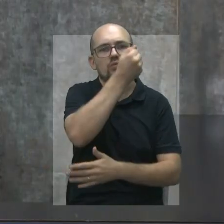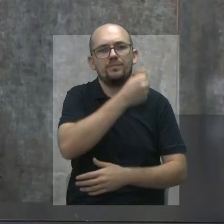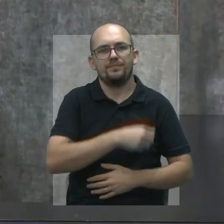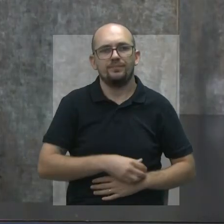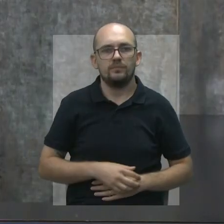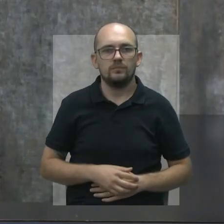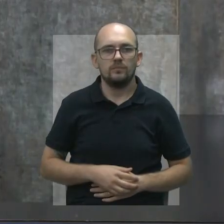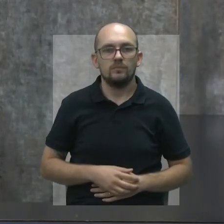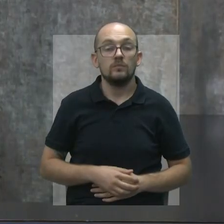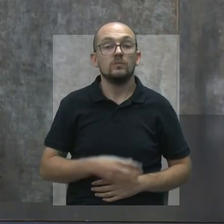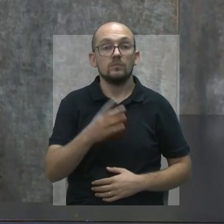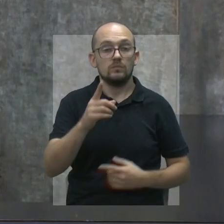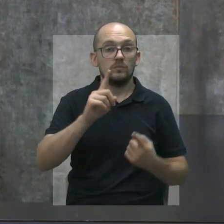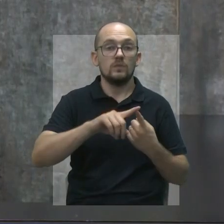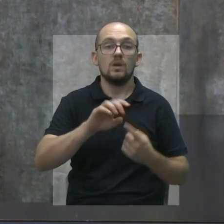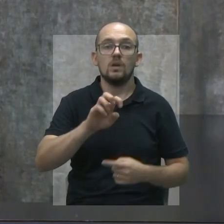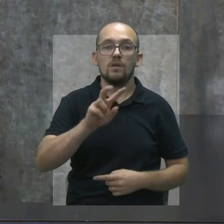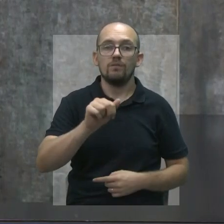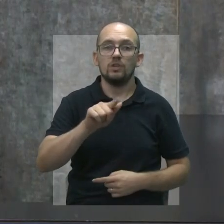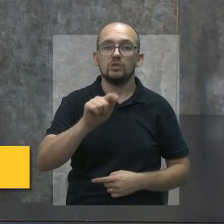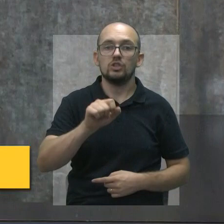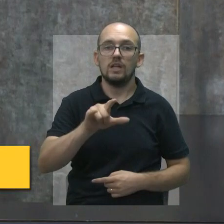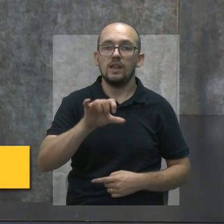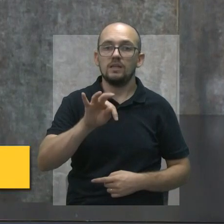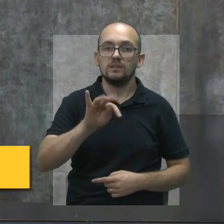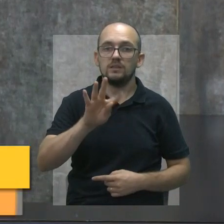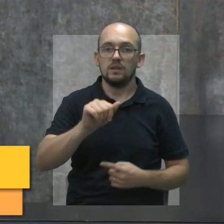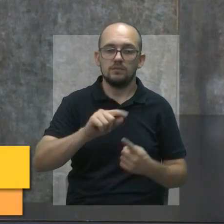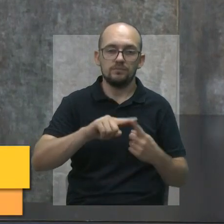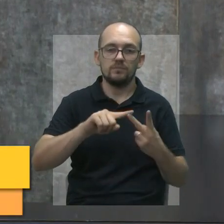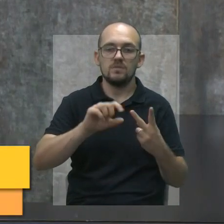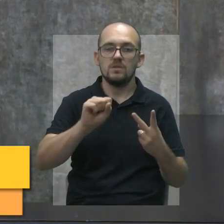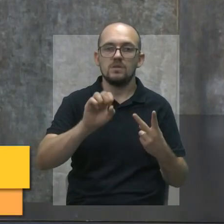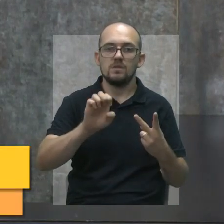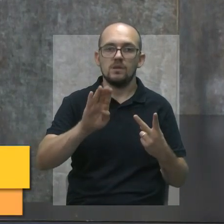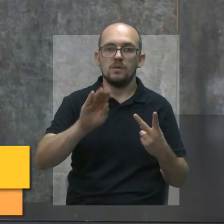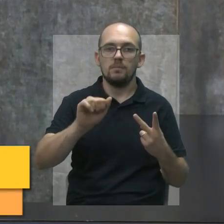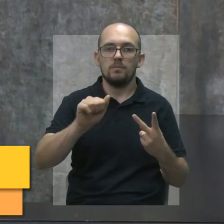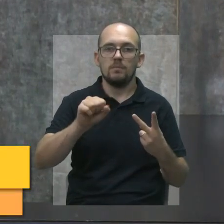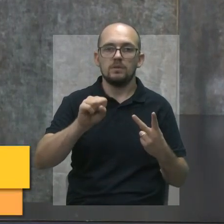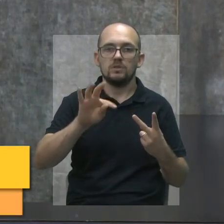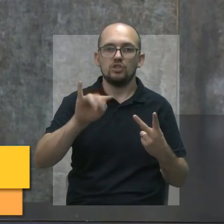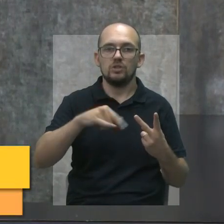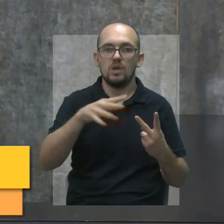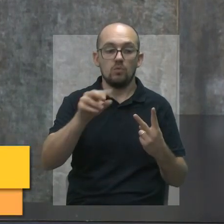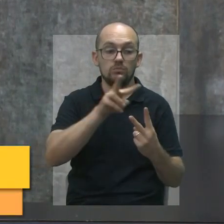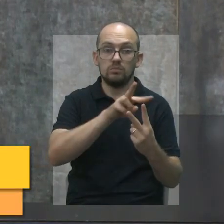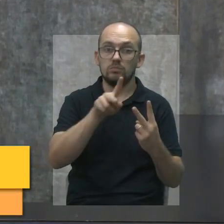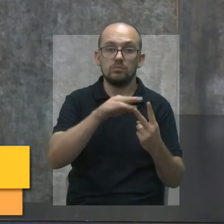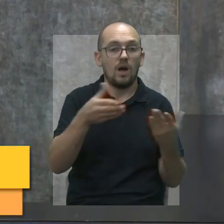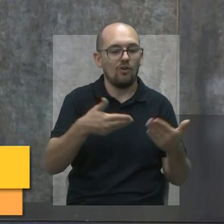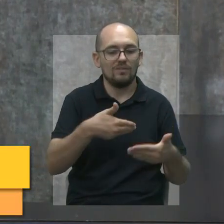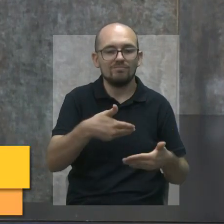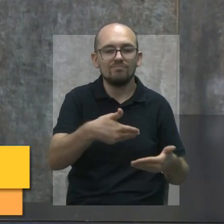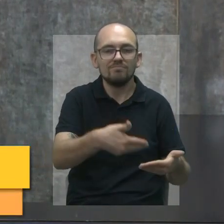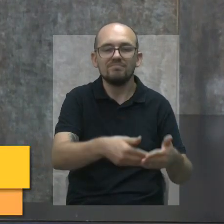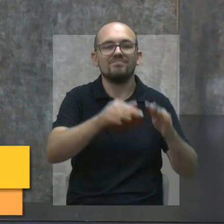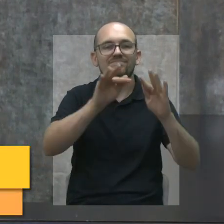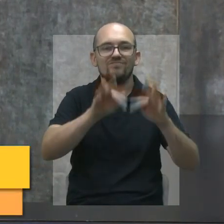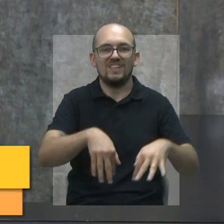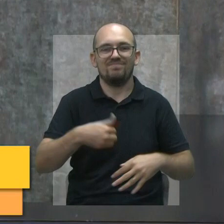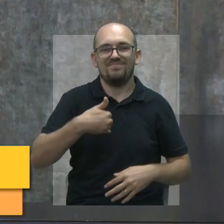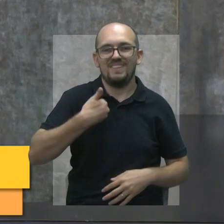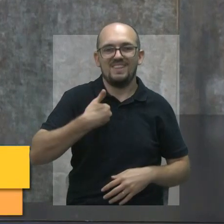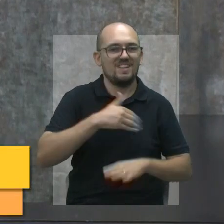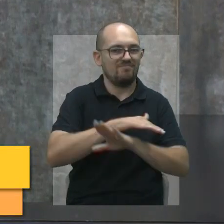Ao senhor evangelista e ao senhor Sebastião, que estão encerrando esse ciclo de doação por conta da idade, que eu acho